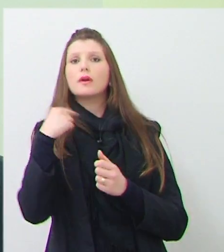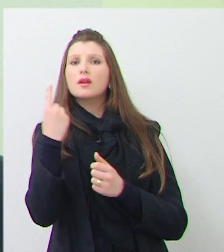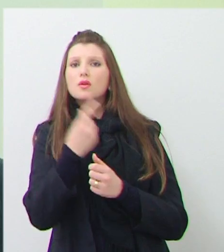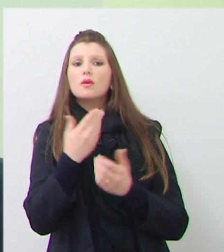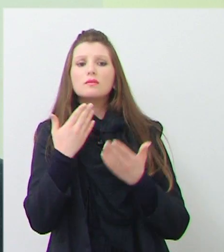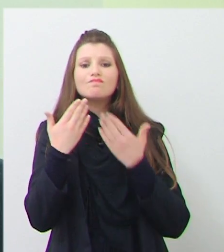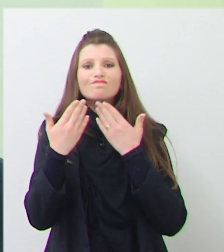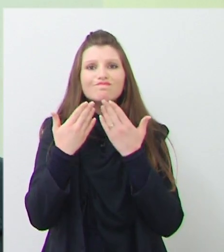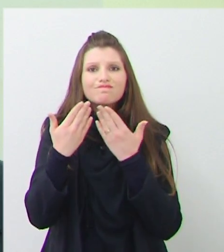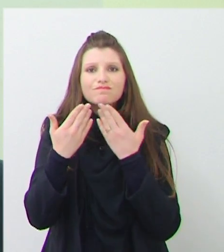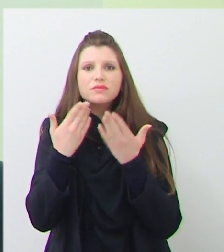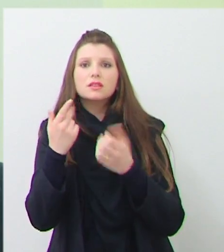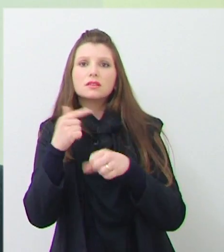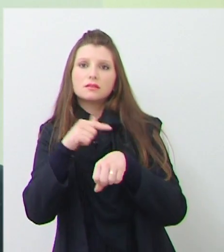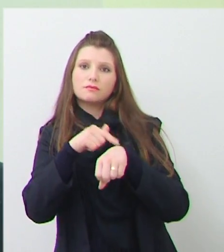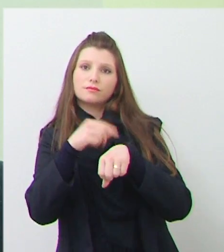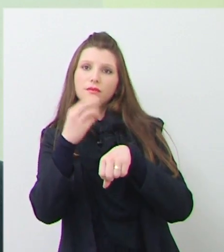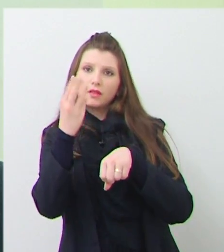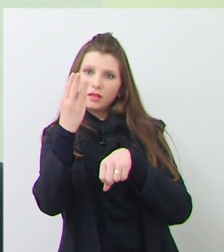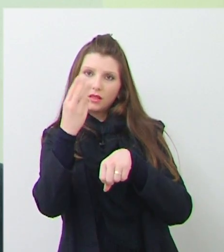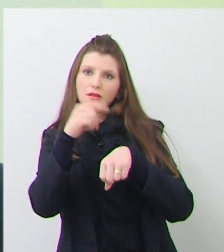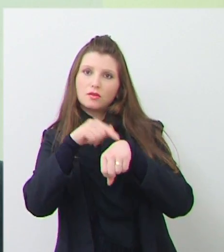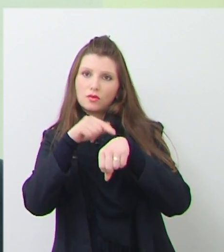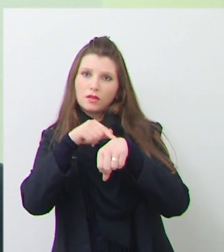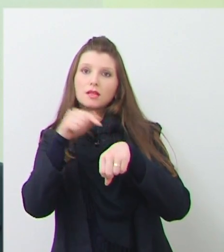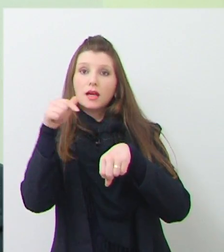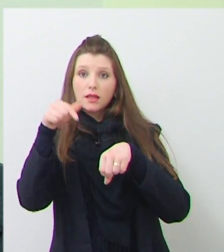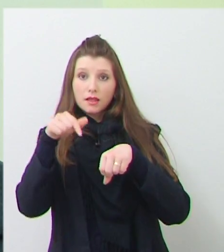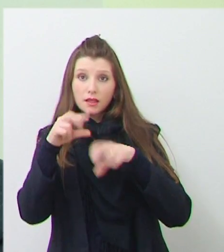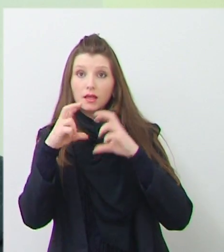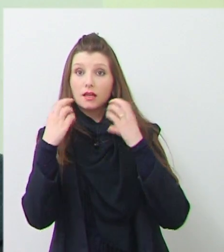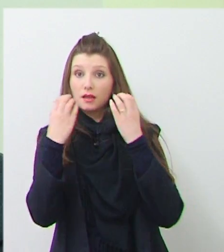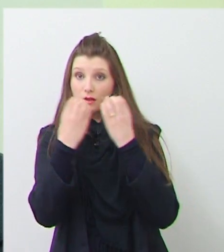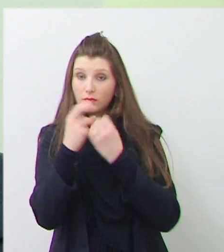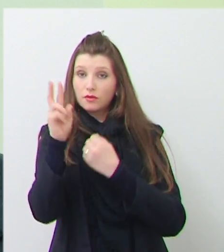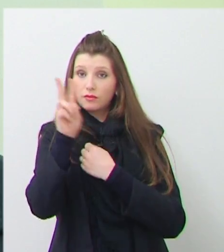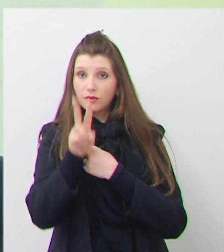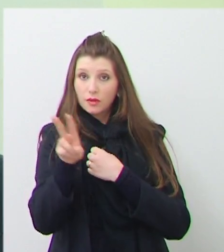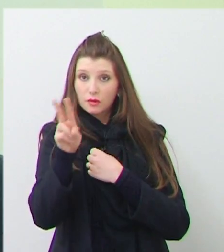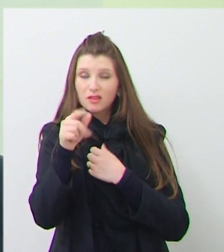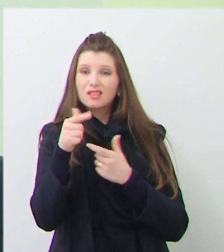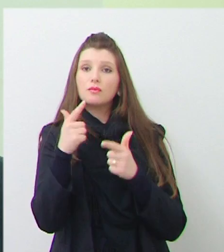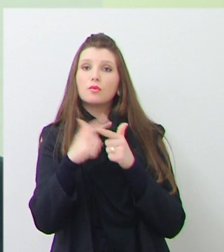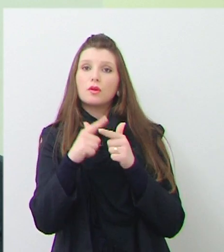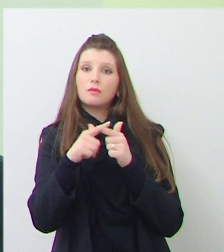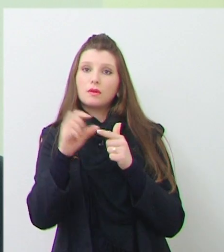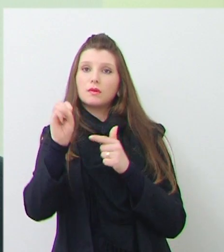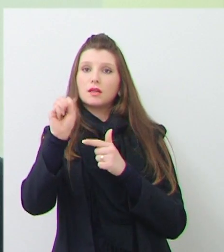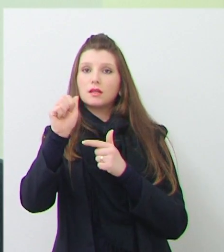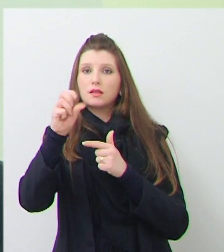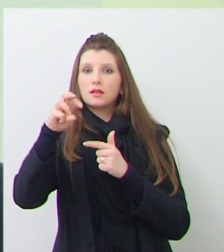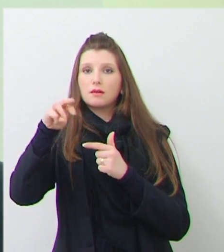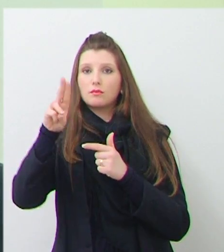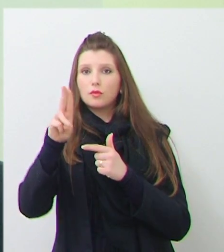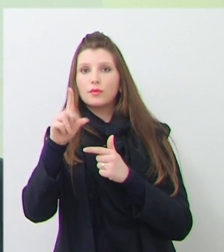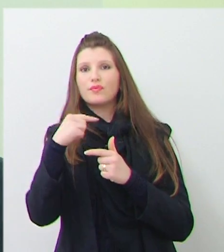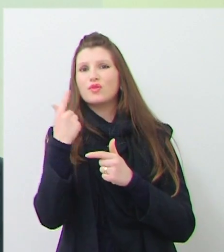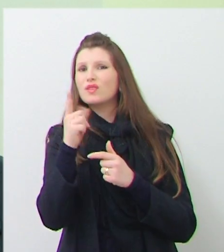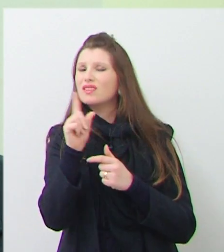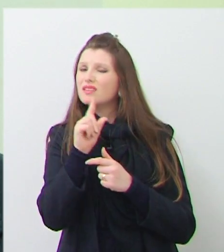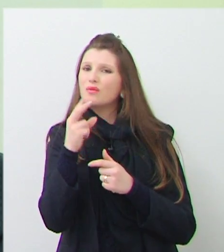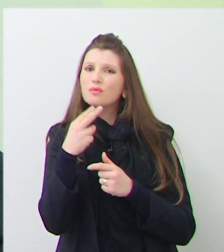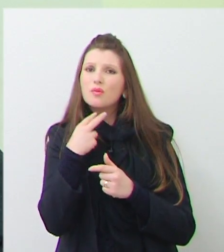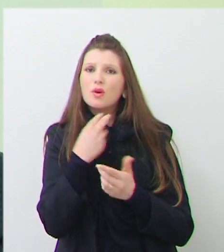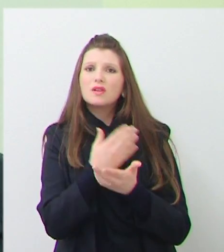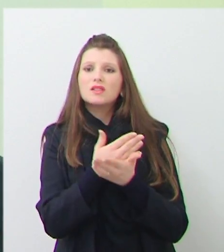de amanhã, às 15 horas, aqui no plenário da Câmara de Vereadores, essa situação do SAMU, que, no meu entender, nós não podemos deixar que